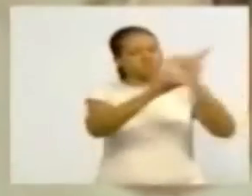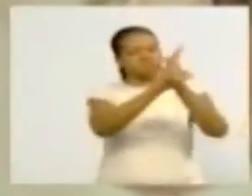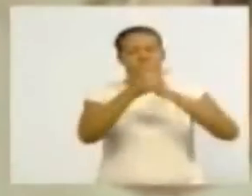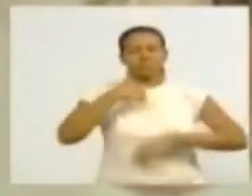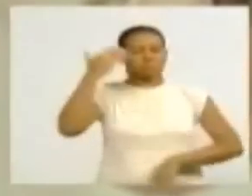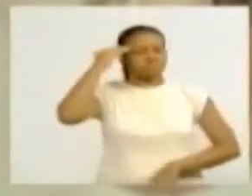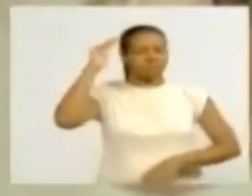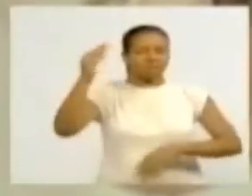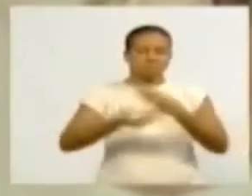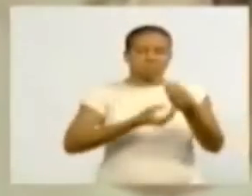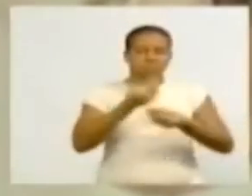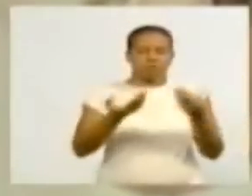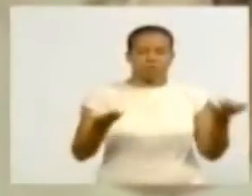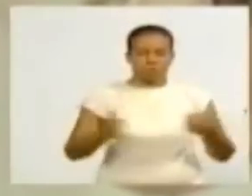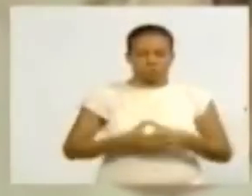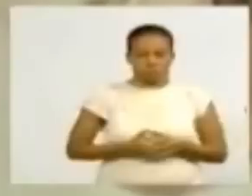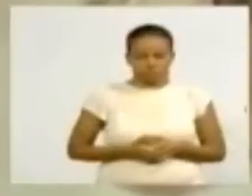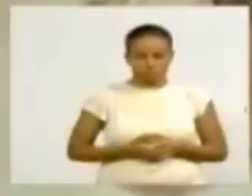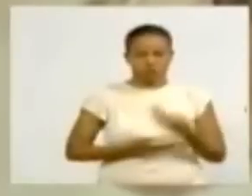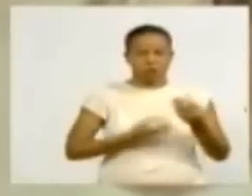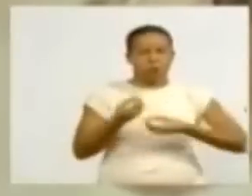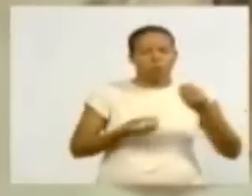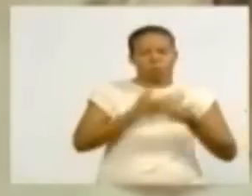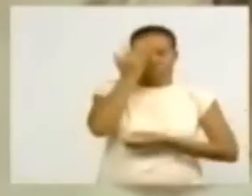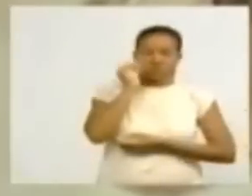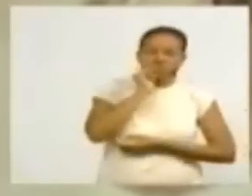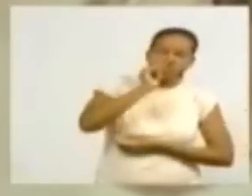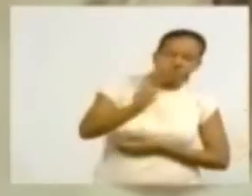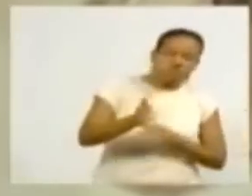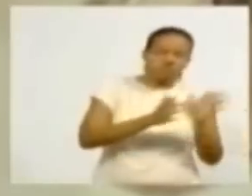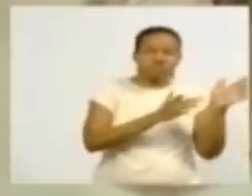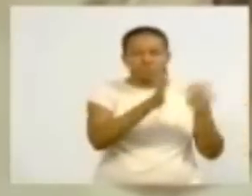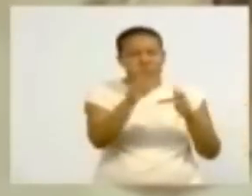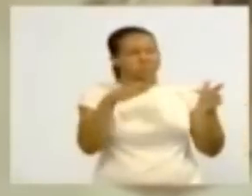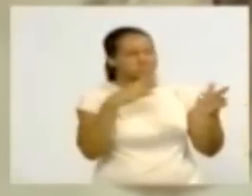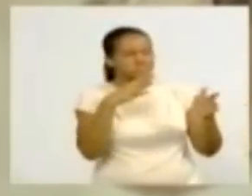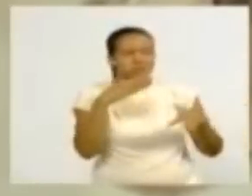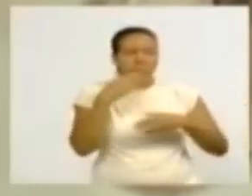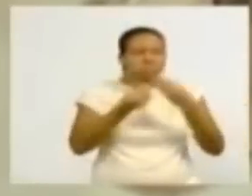Ele. Qual foi a notícia que você teve a respeito de Jesus, eu não sei dizer.